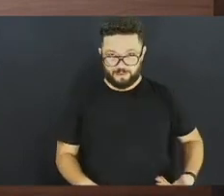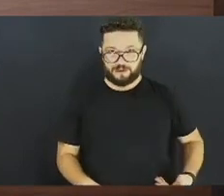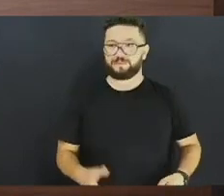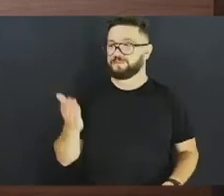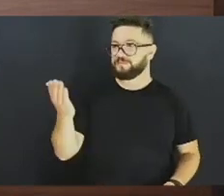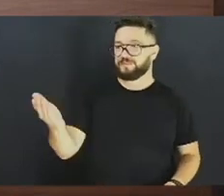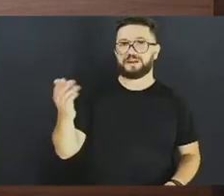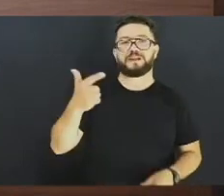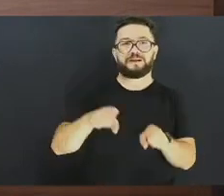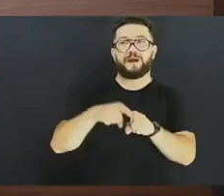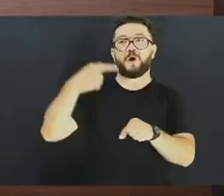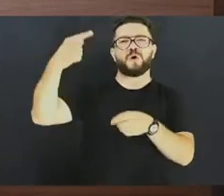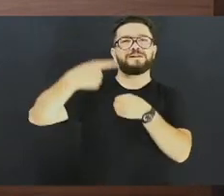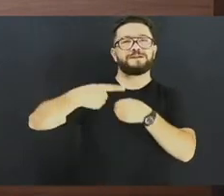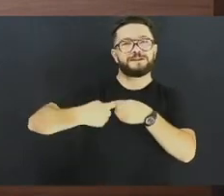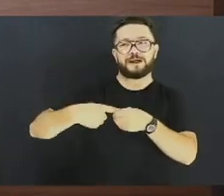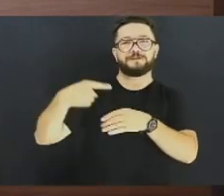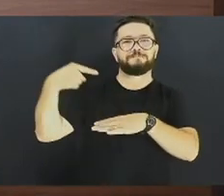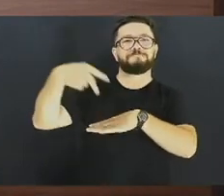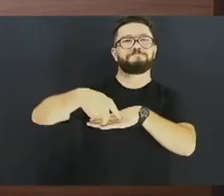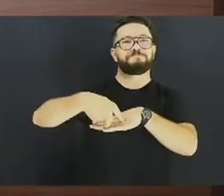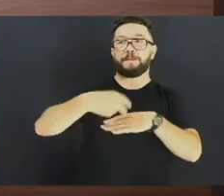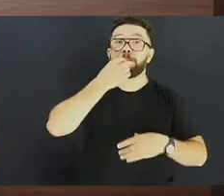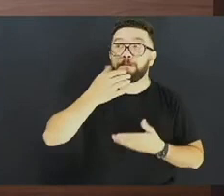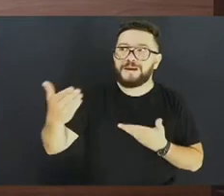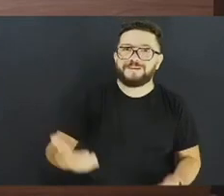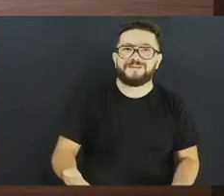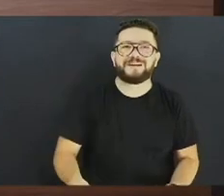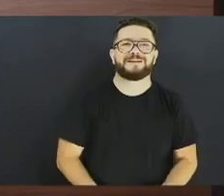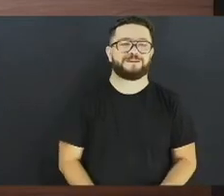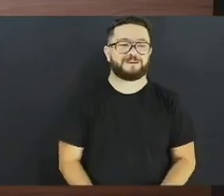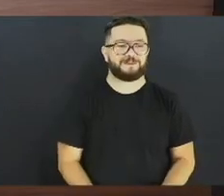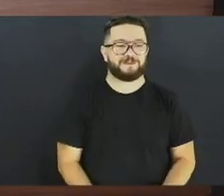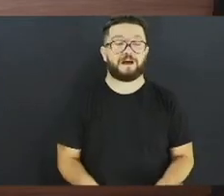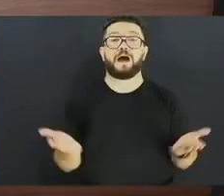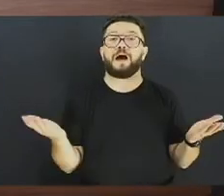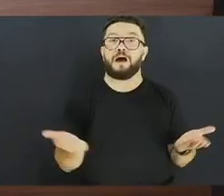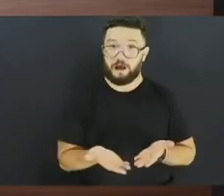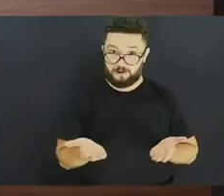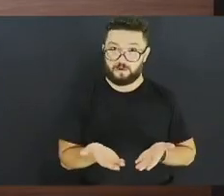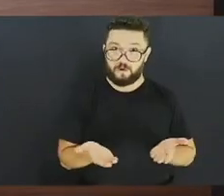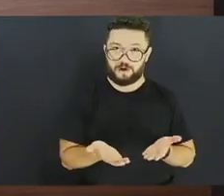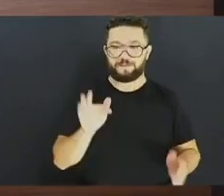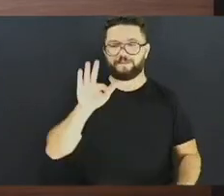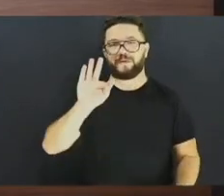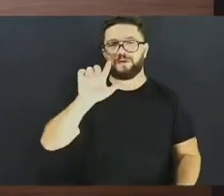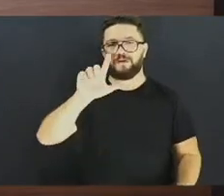Ivaí, Clélio Gomes da Silva. Sejam bem-vindos a esta casa. Com a palavra, o professor Flávio Zanetti, seja bem-vindo